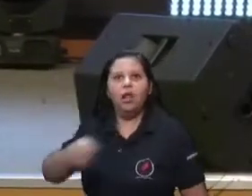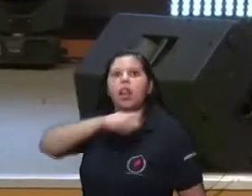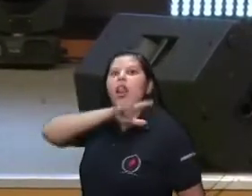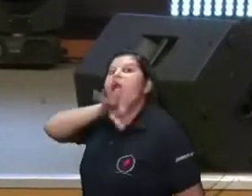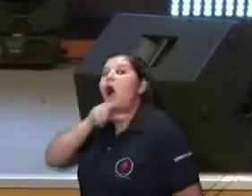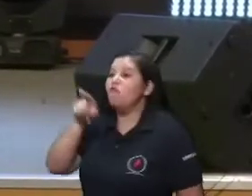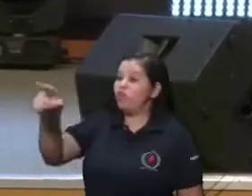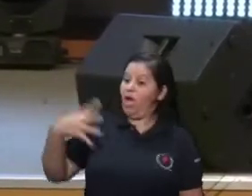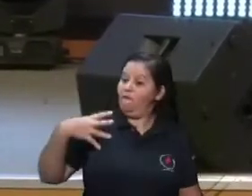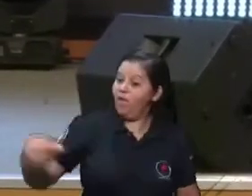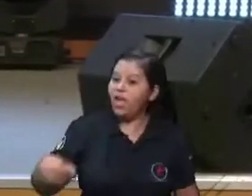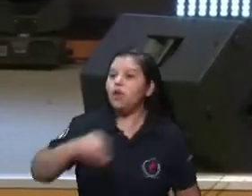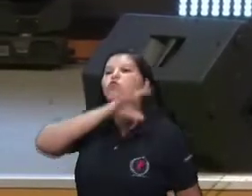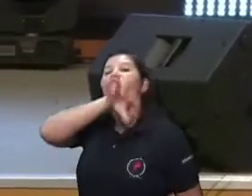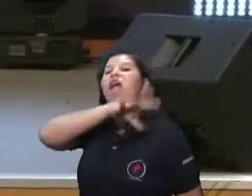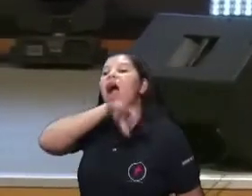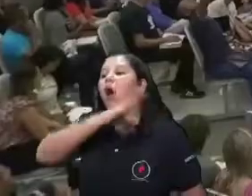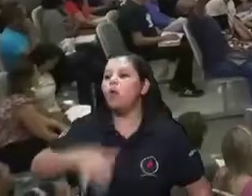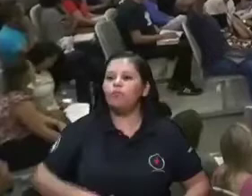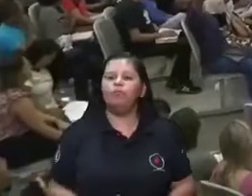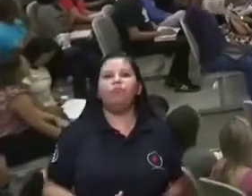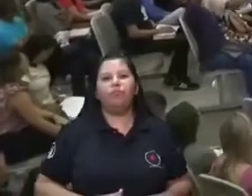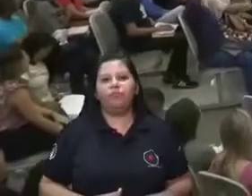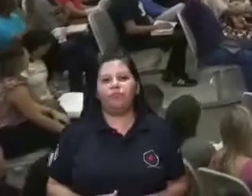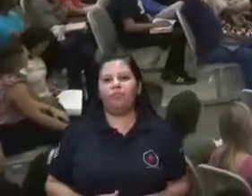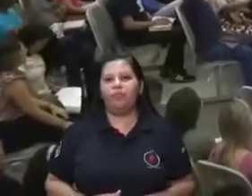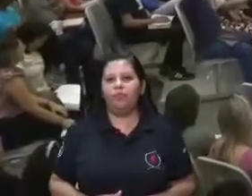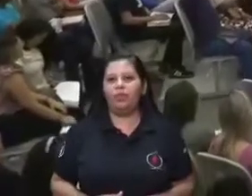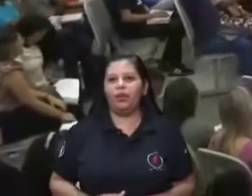do leão.